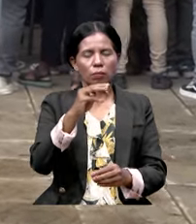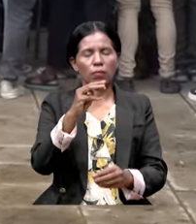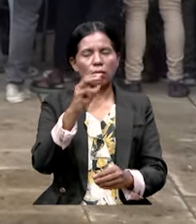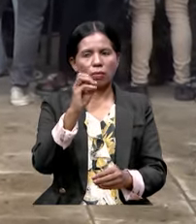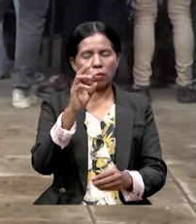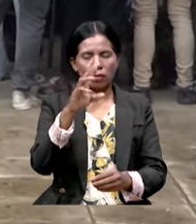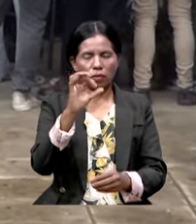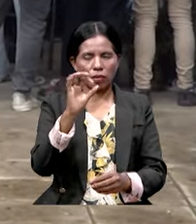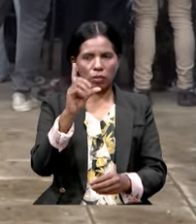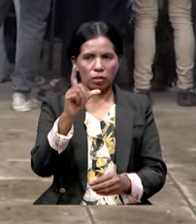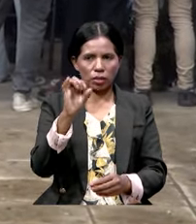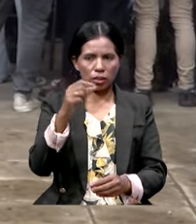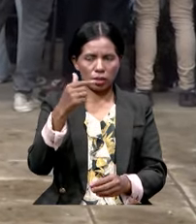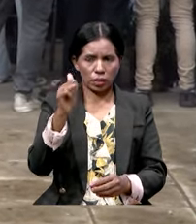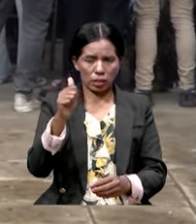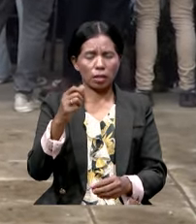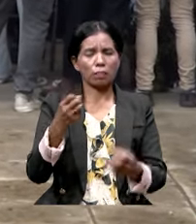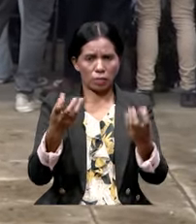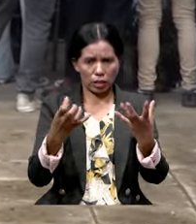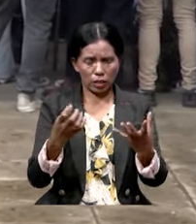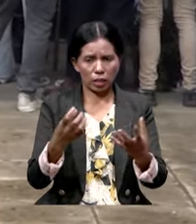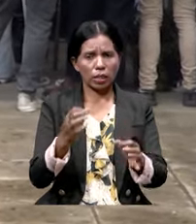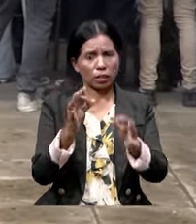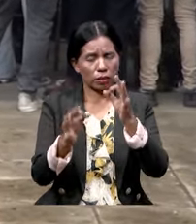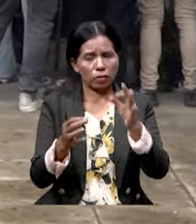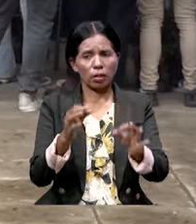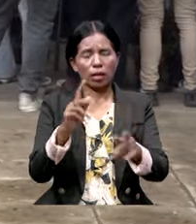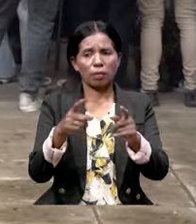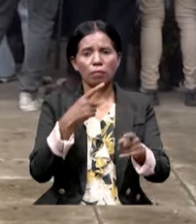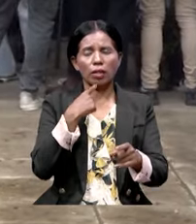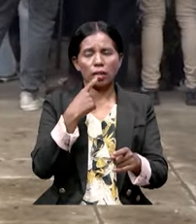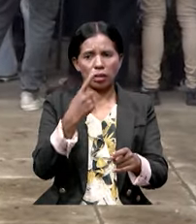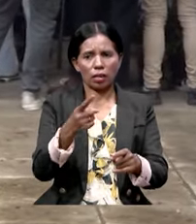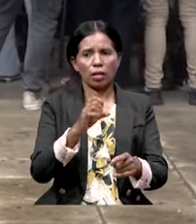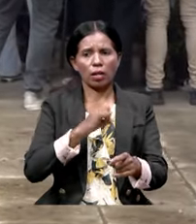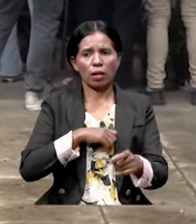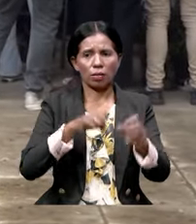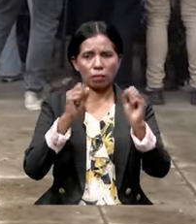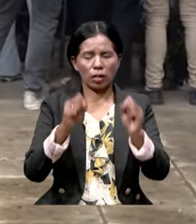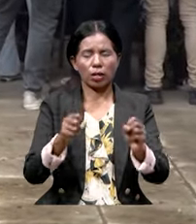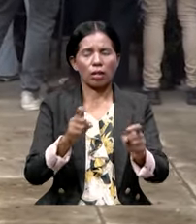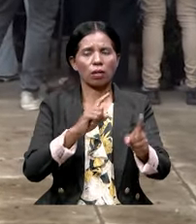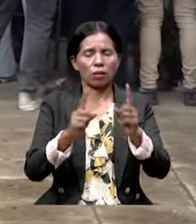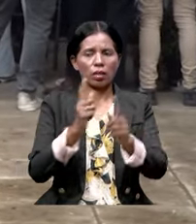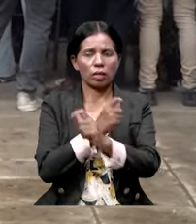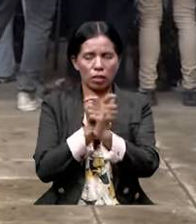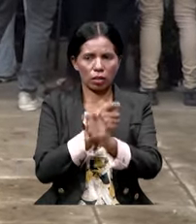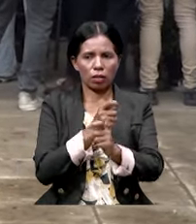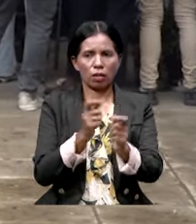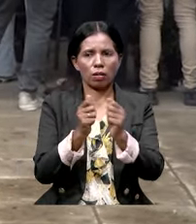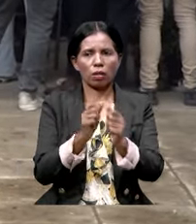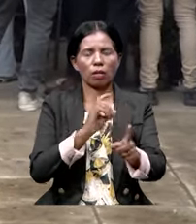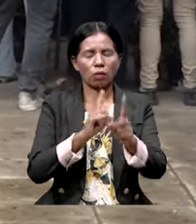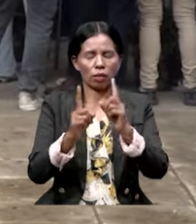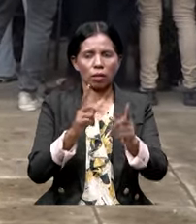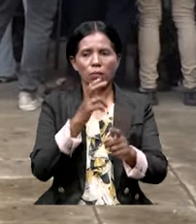barak. Nebe se ema ruma magdihan ha obele kwalia tetum ho di dia ka ho kwalia portugues ho di